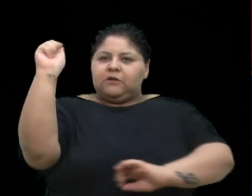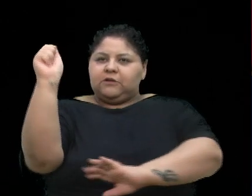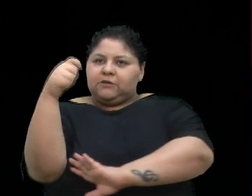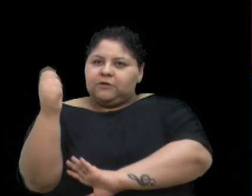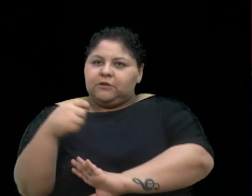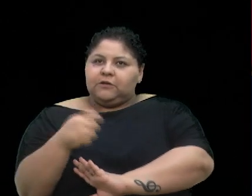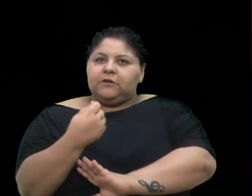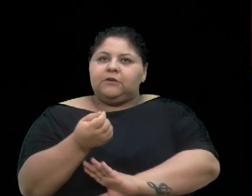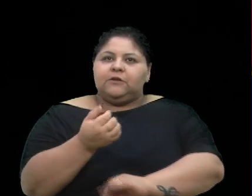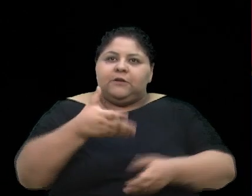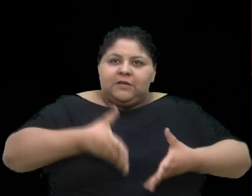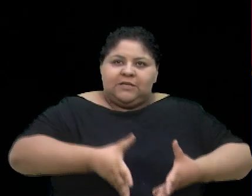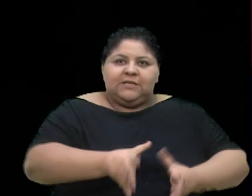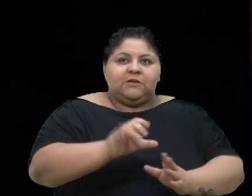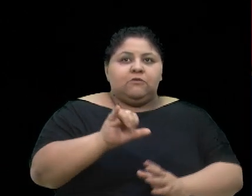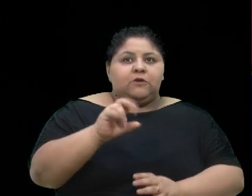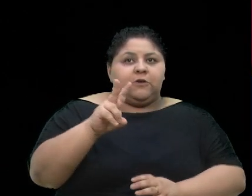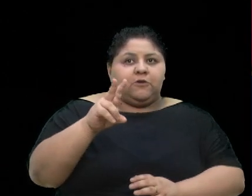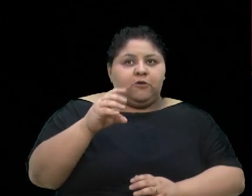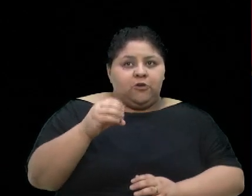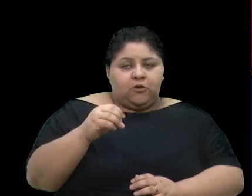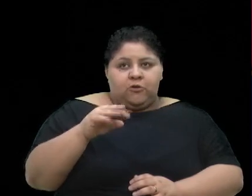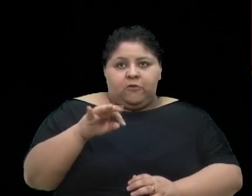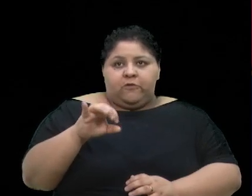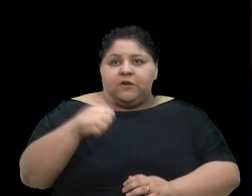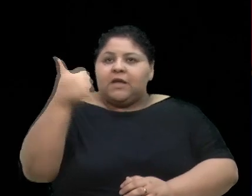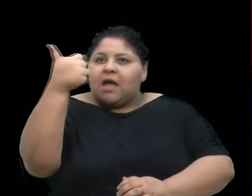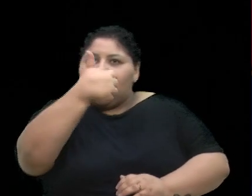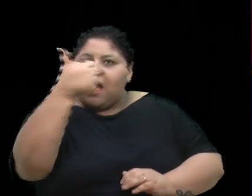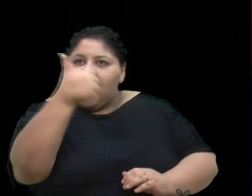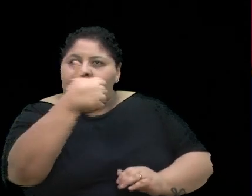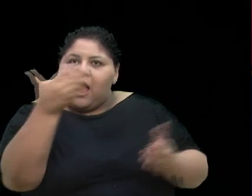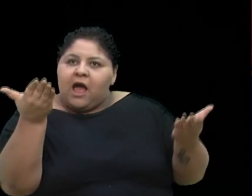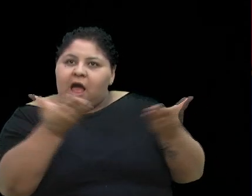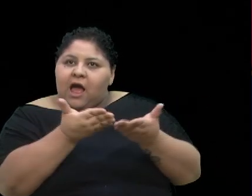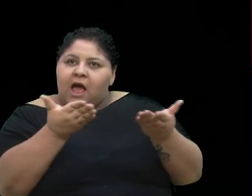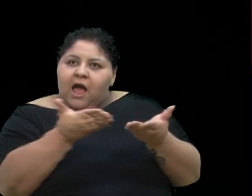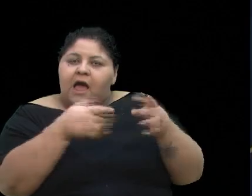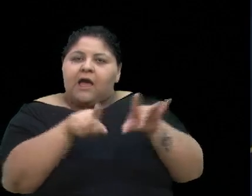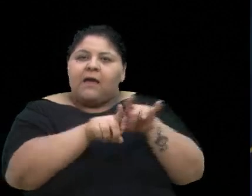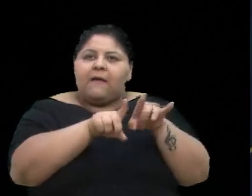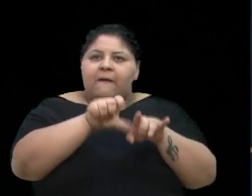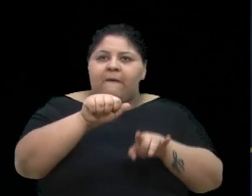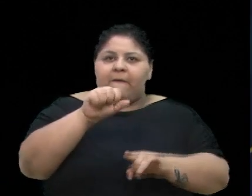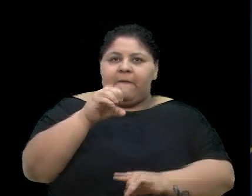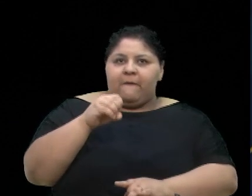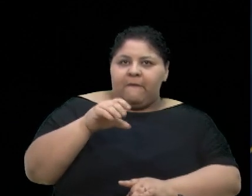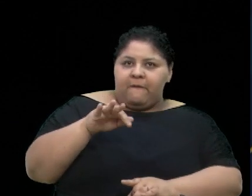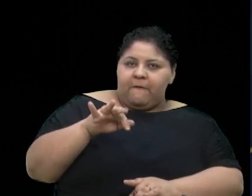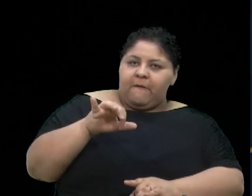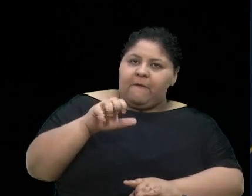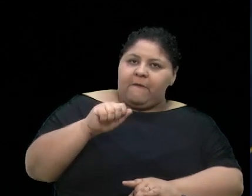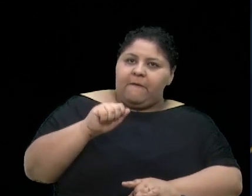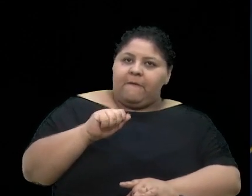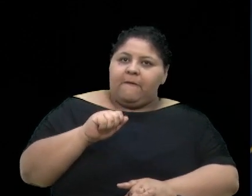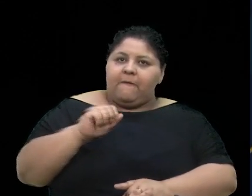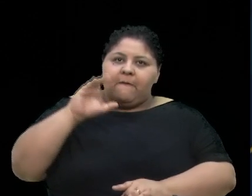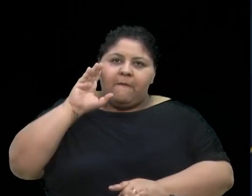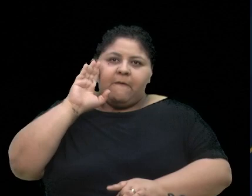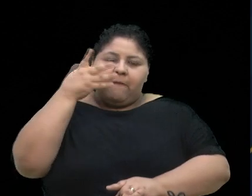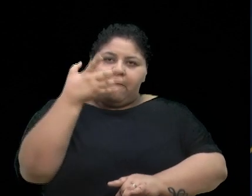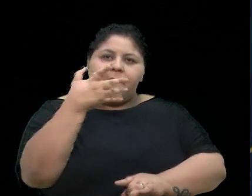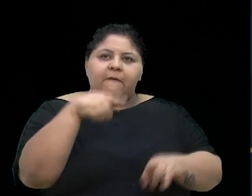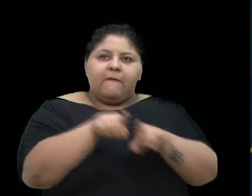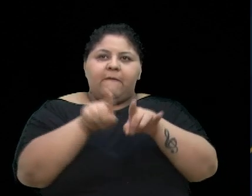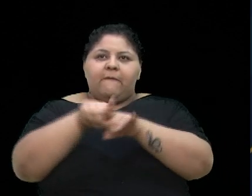do Brasil hoje, né? Então, ela vai estar presente. A Sofia Cano também agora disputa pela Sojipa de Porto